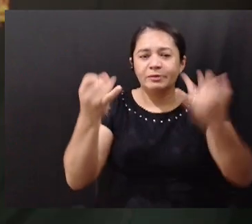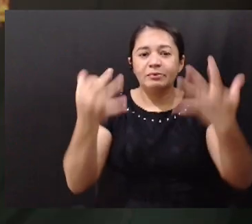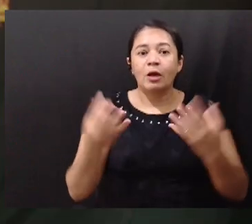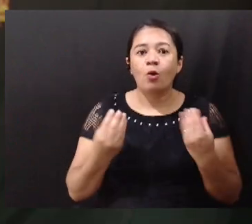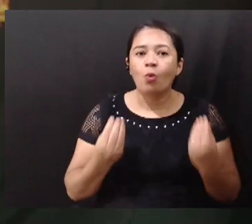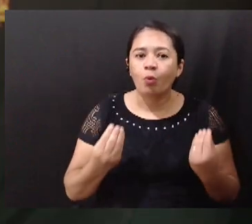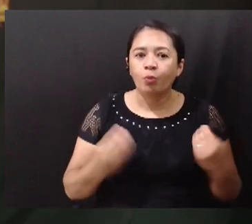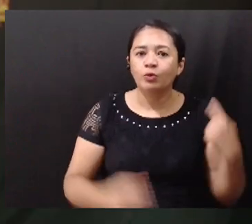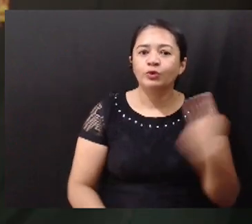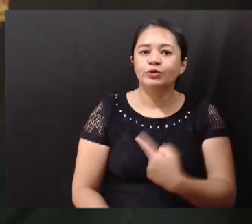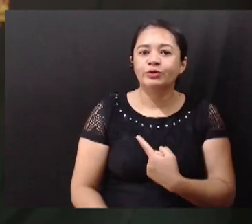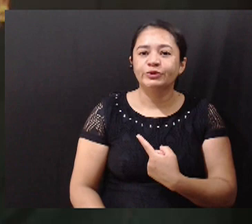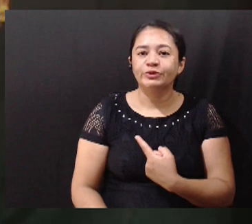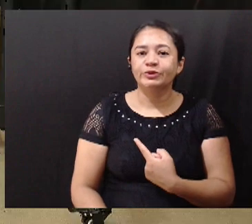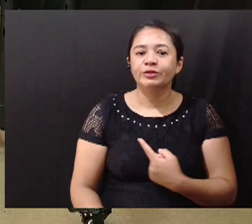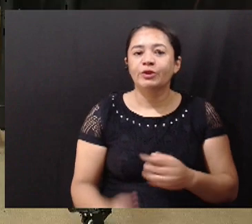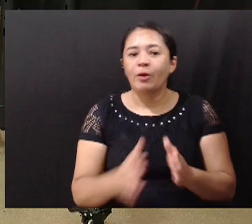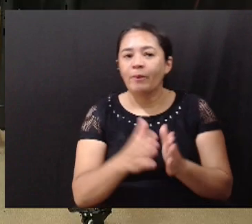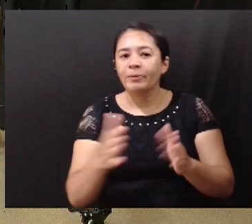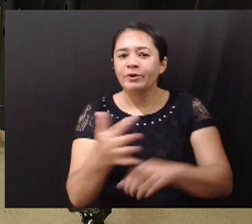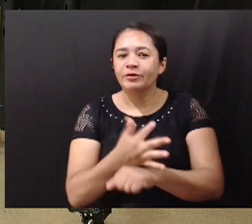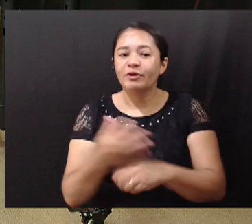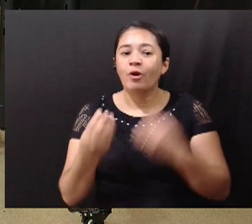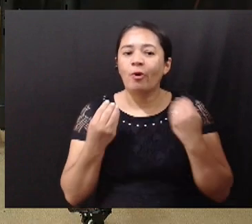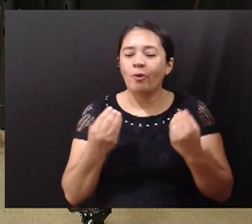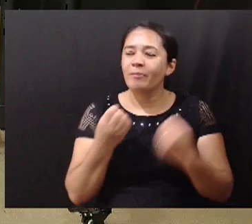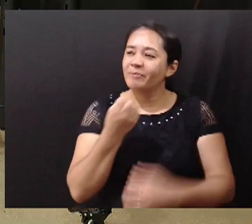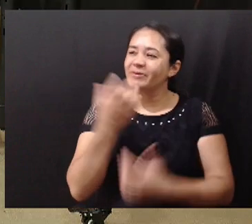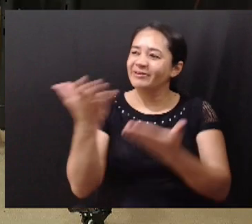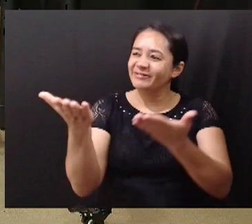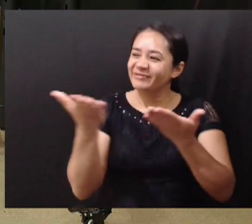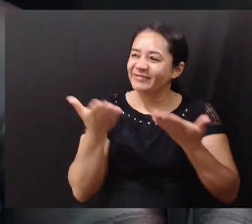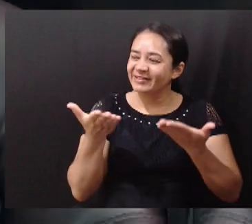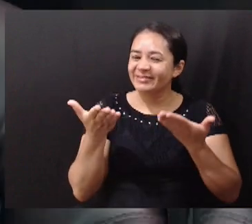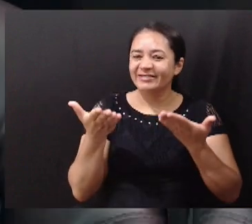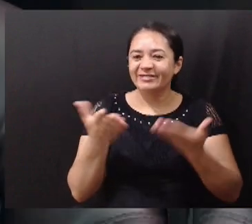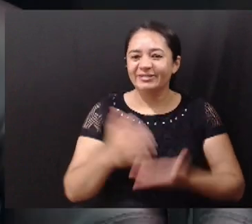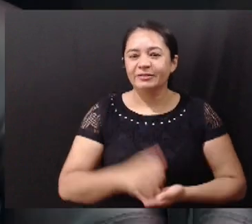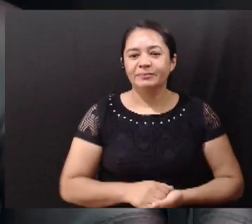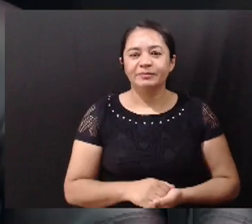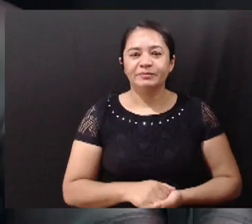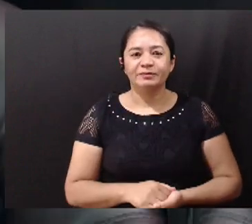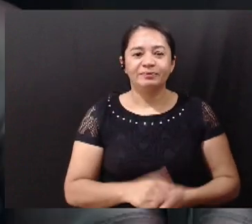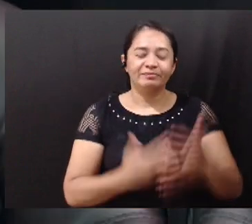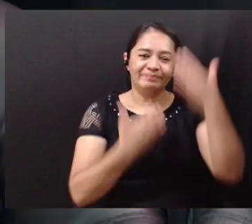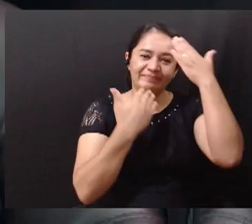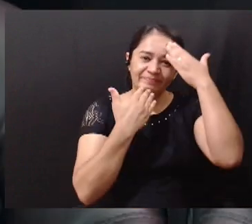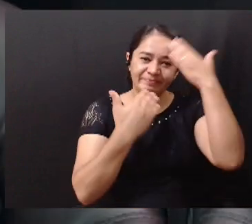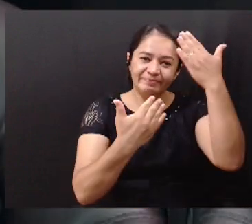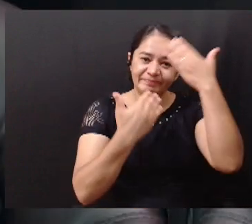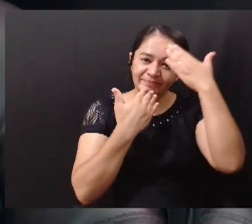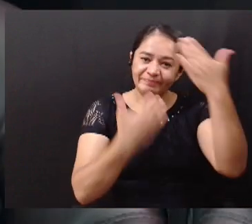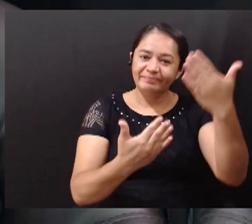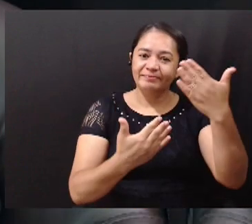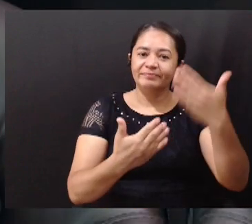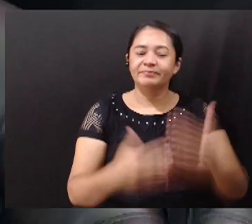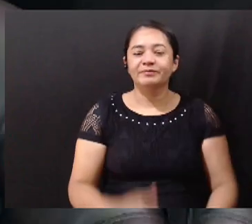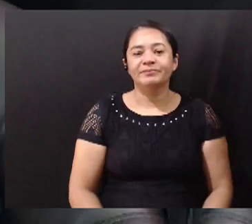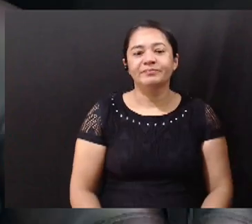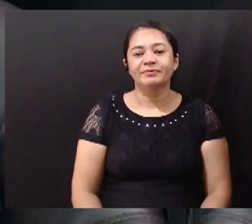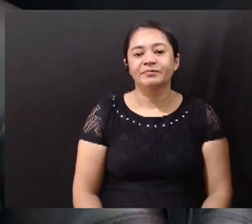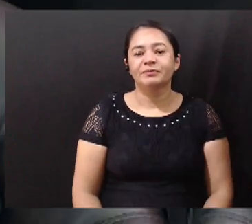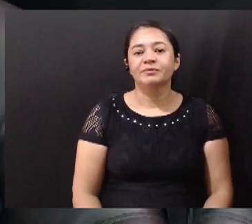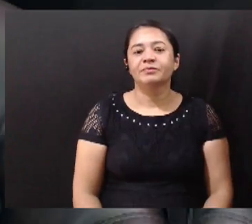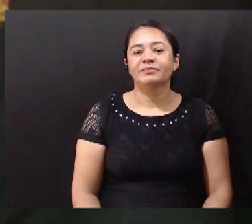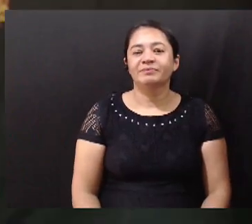com essas férias. Maísa, bem-vinda, bom dia, obrigada pela sua presença. Obrigada, muito obrigada pelo convite, vai ser um bate-papo